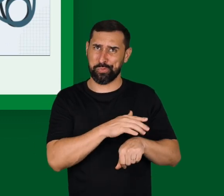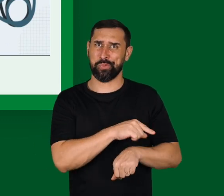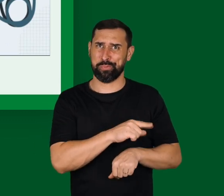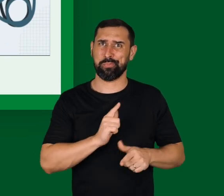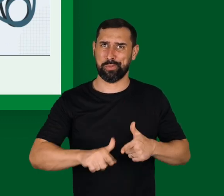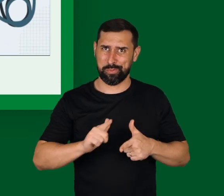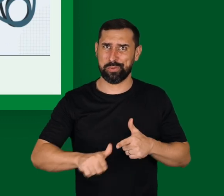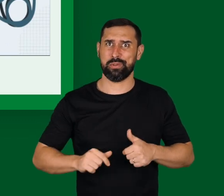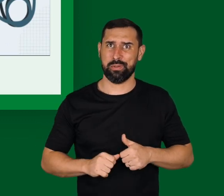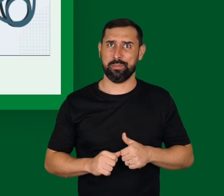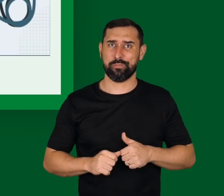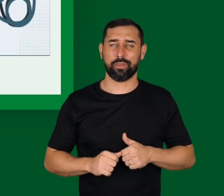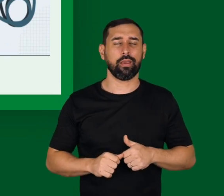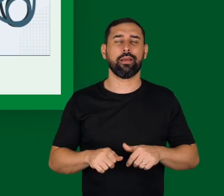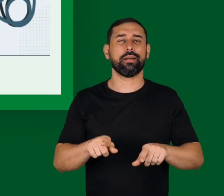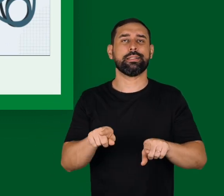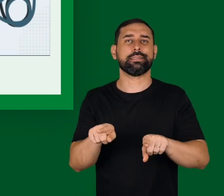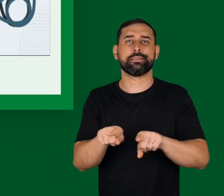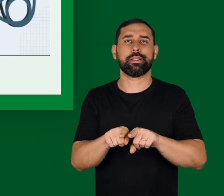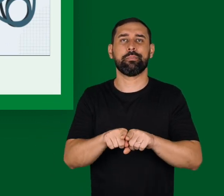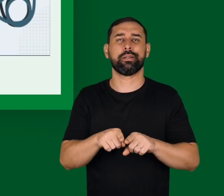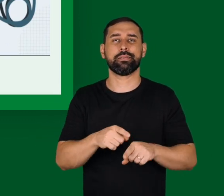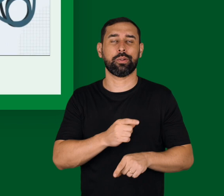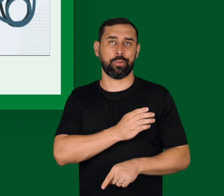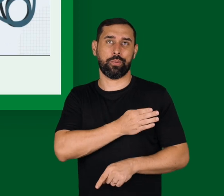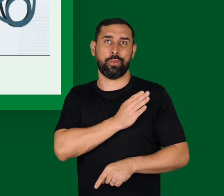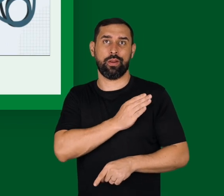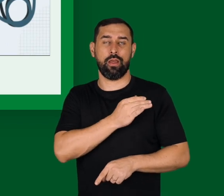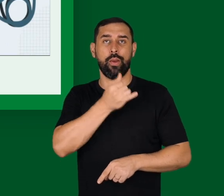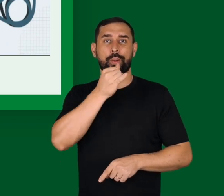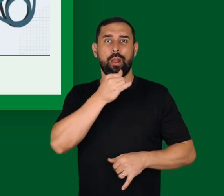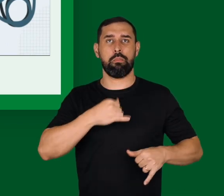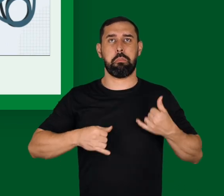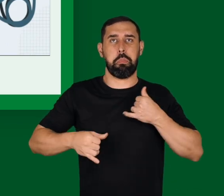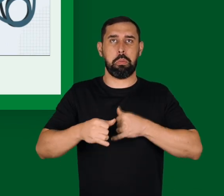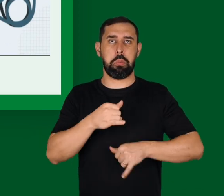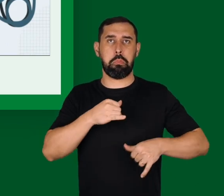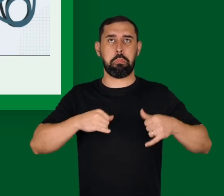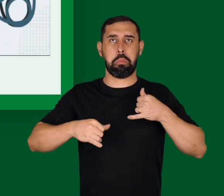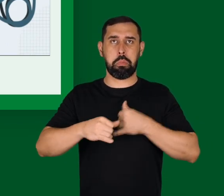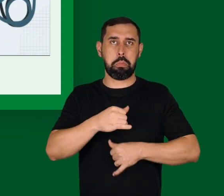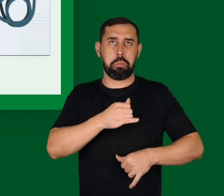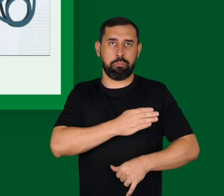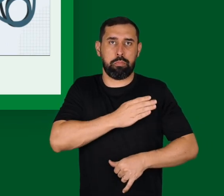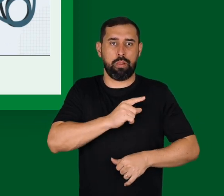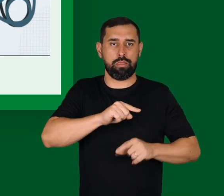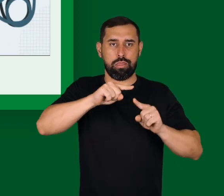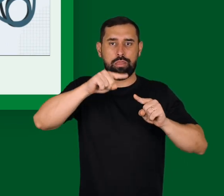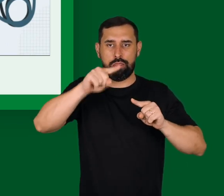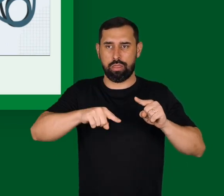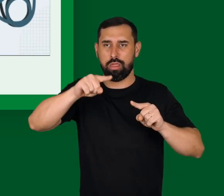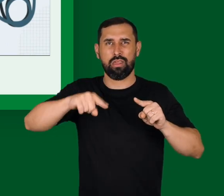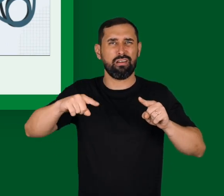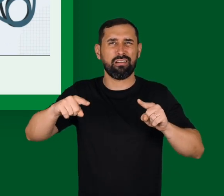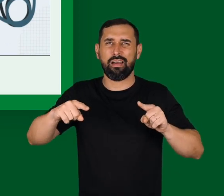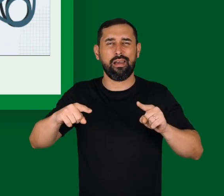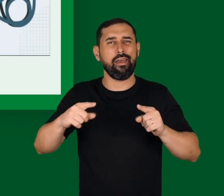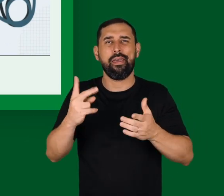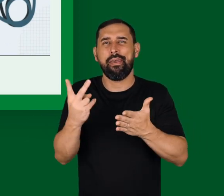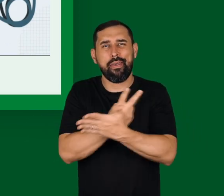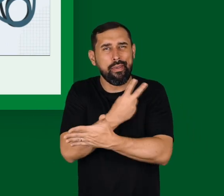artéria pulmonar e não da aorta, alterações relacionadas a distúrbios do ritmo, como a síndrome